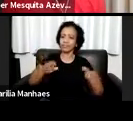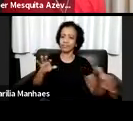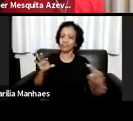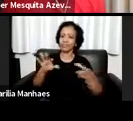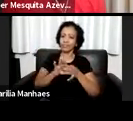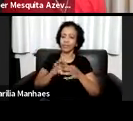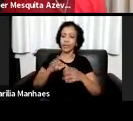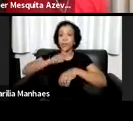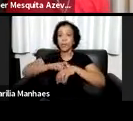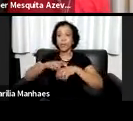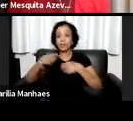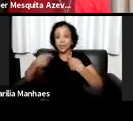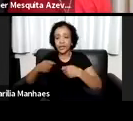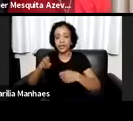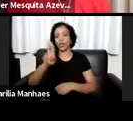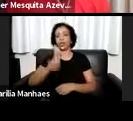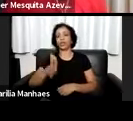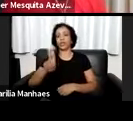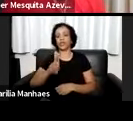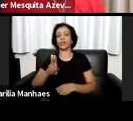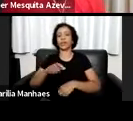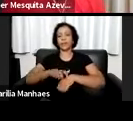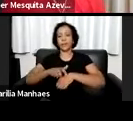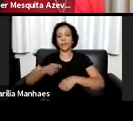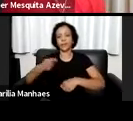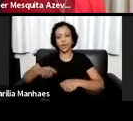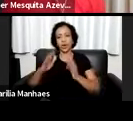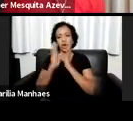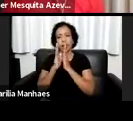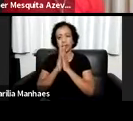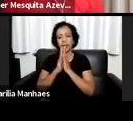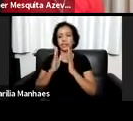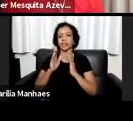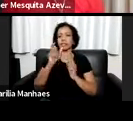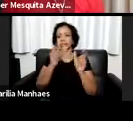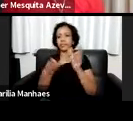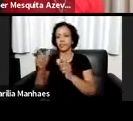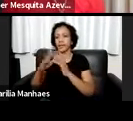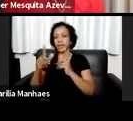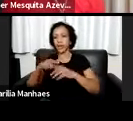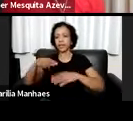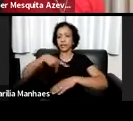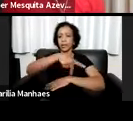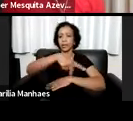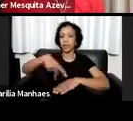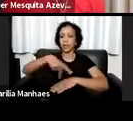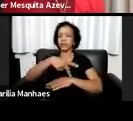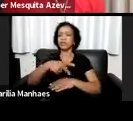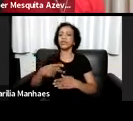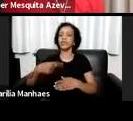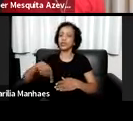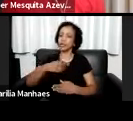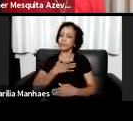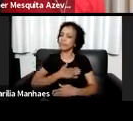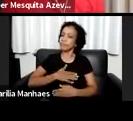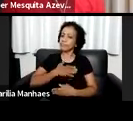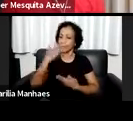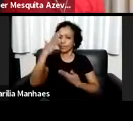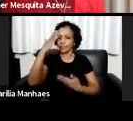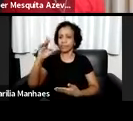precisamos exatamente de oração pelas nossas igrejas, pela nossa pátria, pelo mundo inteiro.